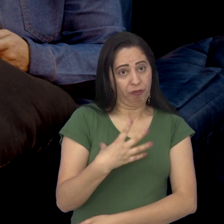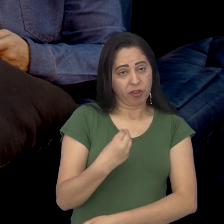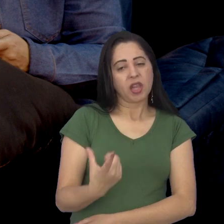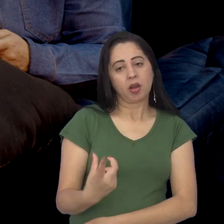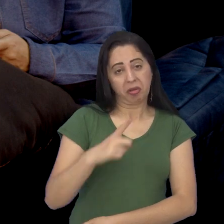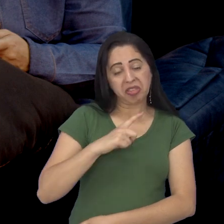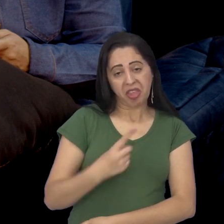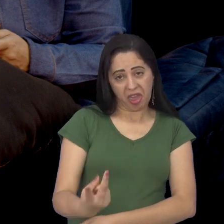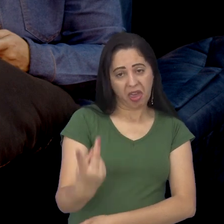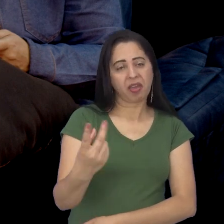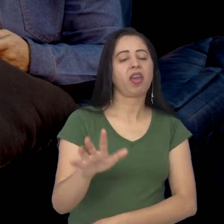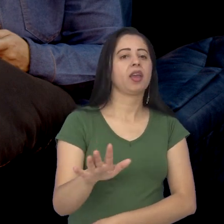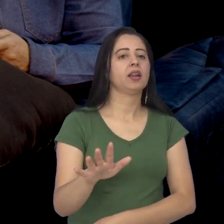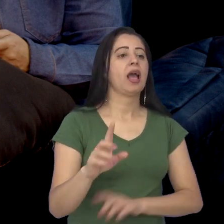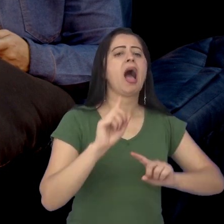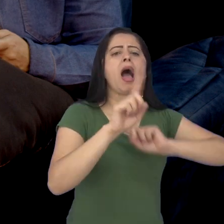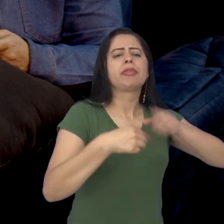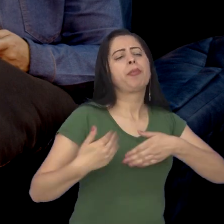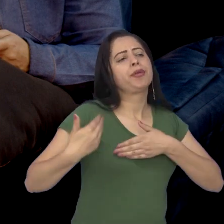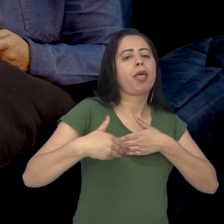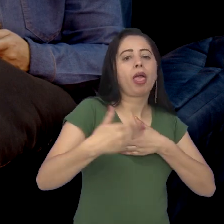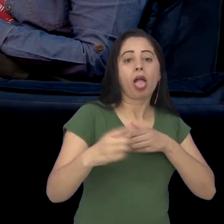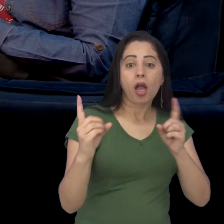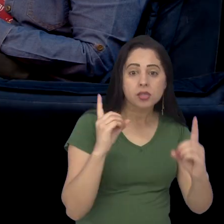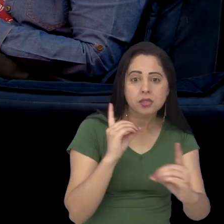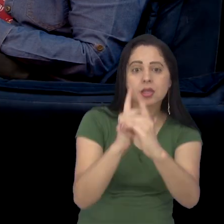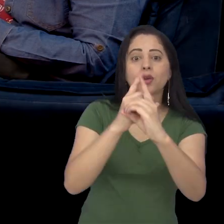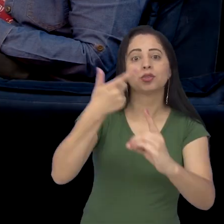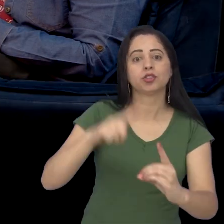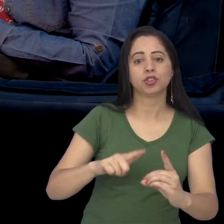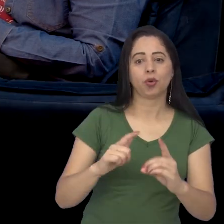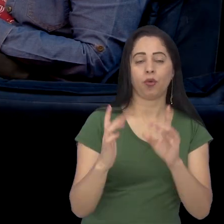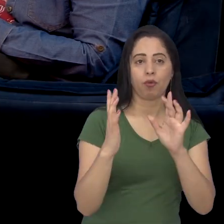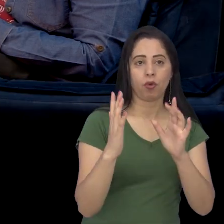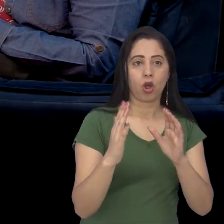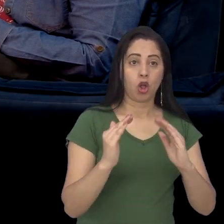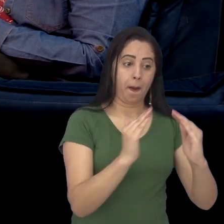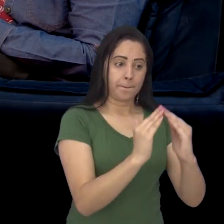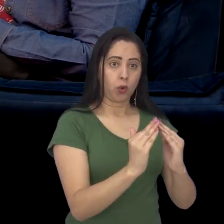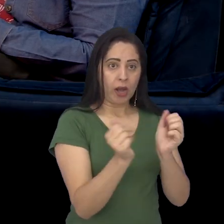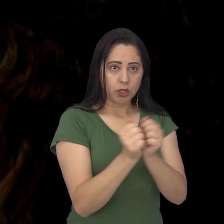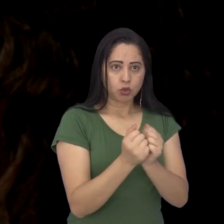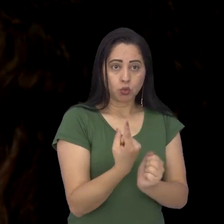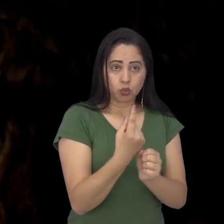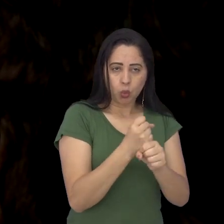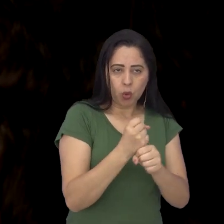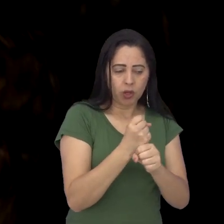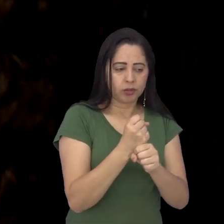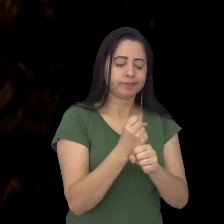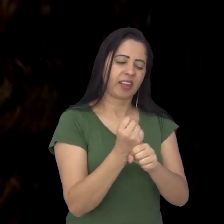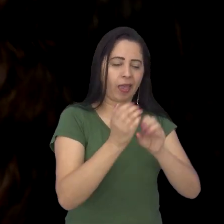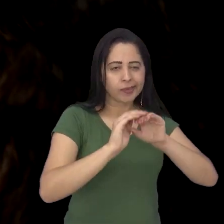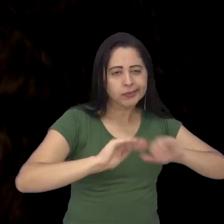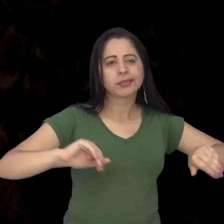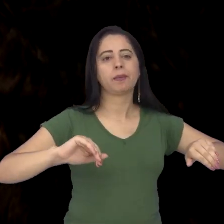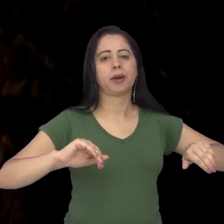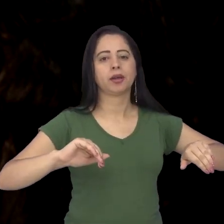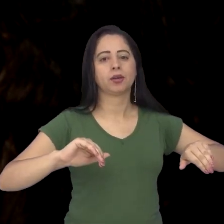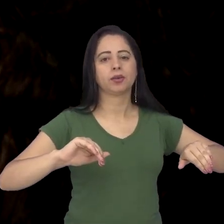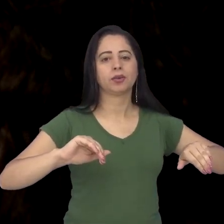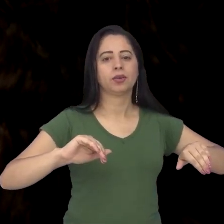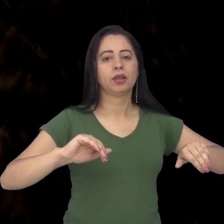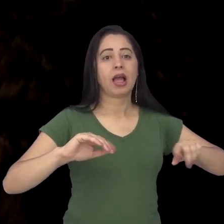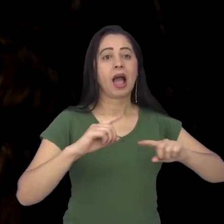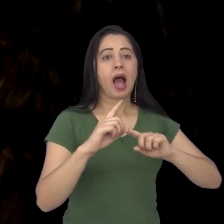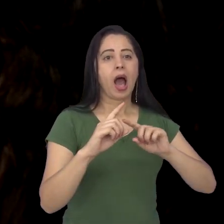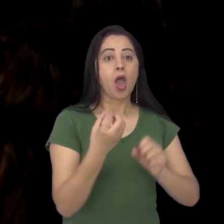se encontrou. Aí a gente começou a namorar, nós moramos 1 ano junto. Aí a gente se separou. Ficamos